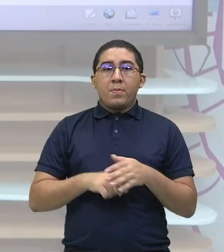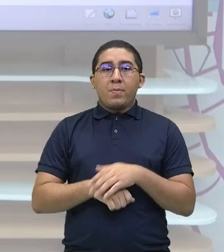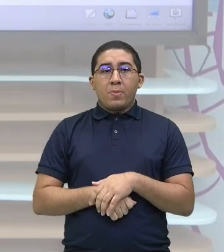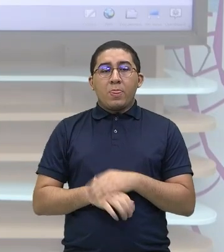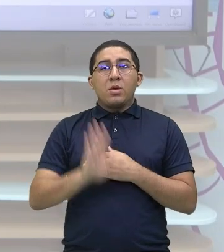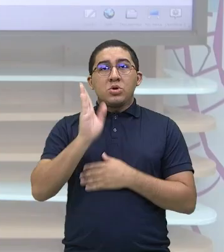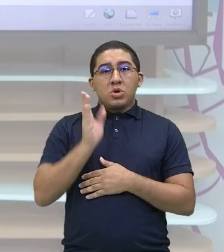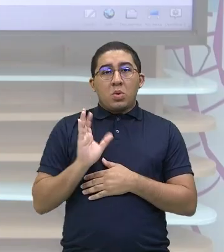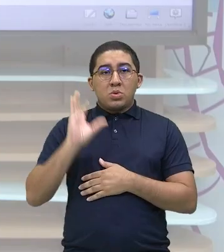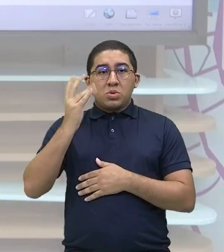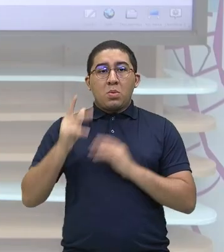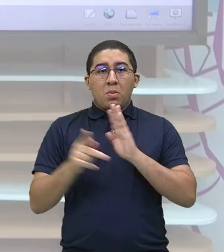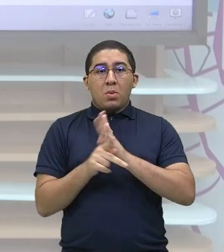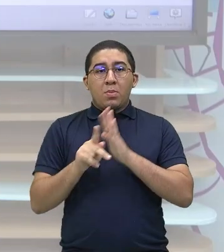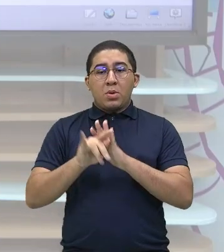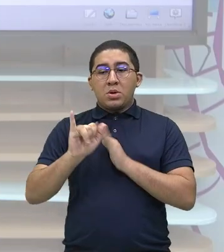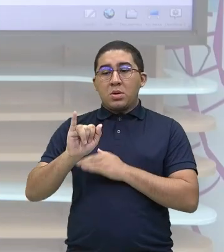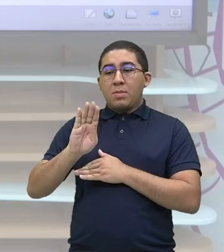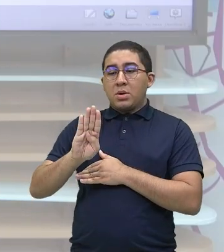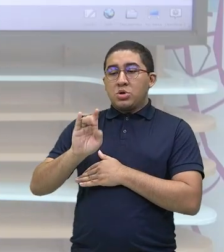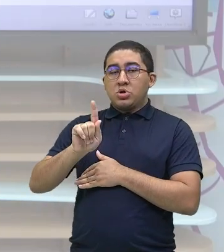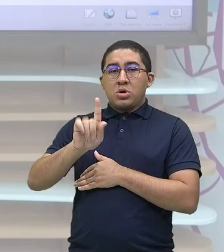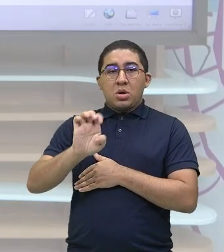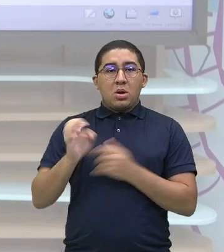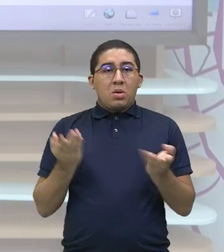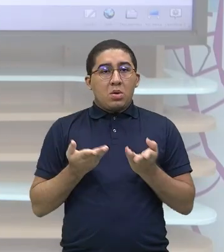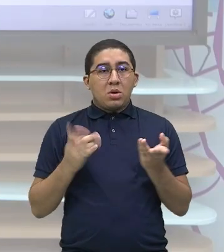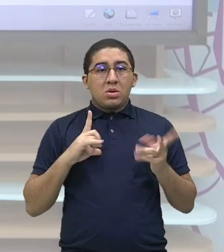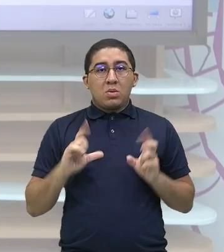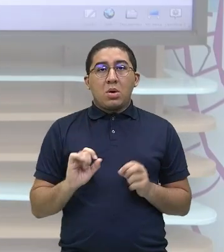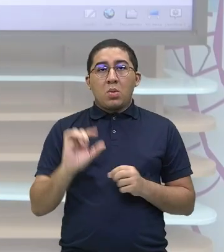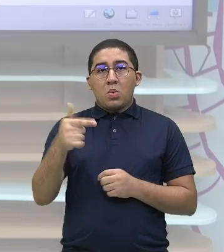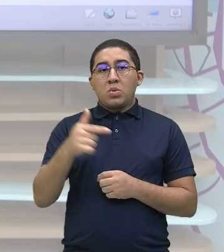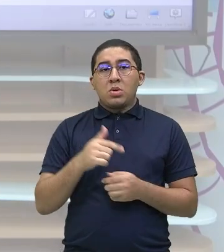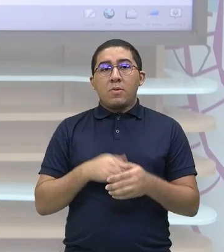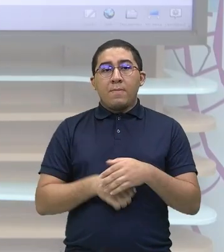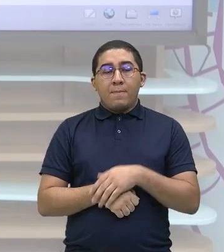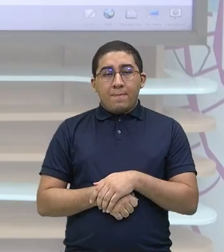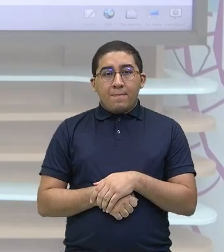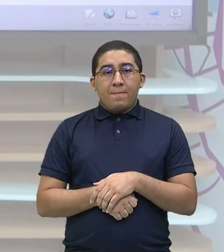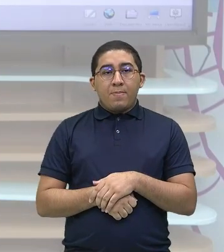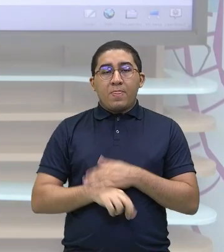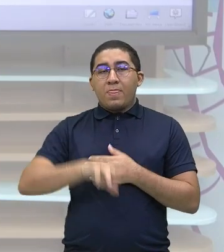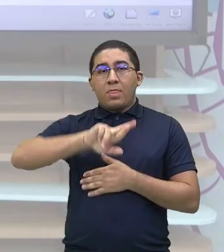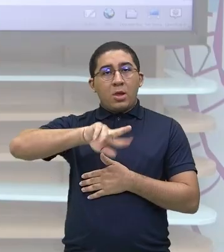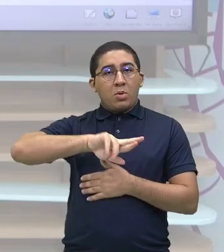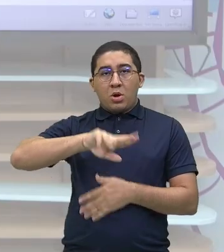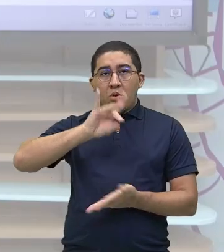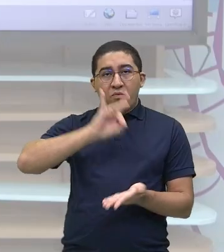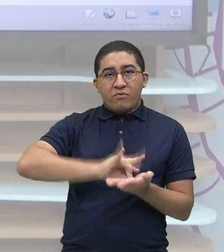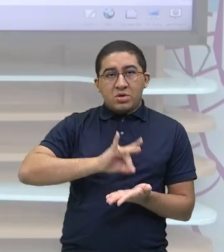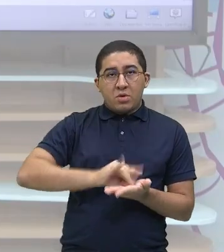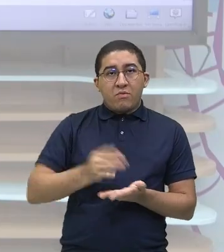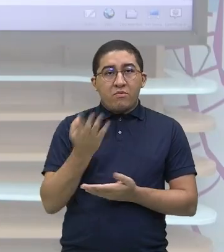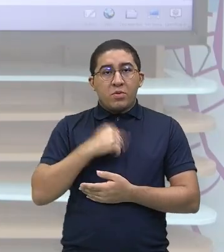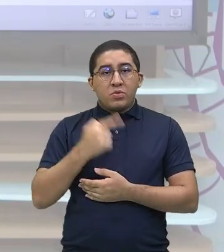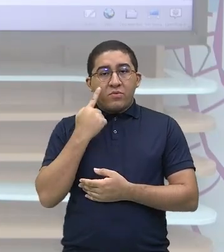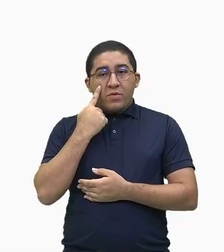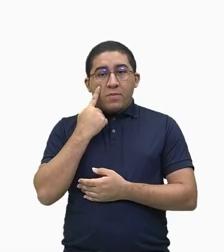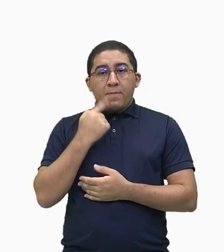feita pelo IBGE, e aí nós temos as regionalizações que nós chamamos de não oficiais. Então, vamos verificar quais